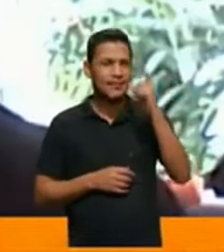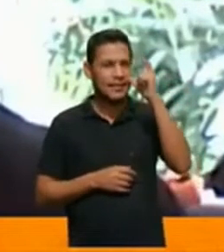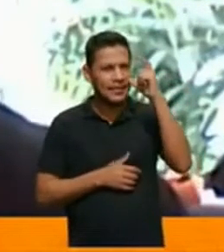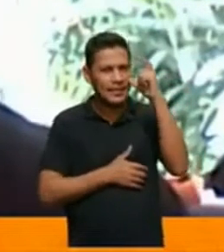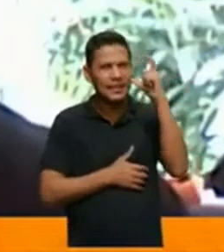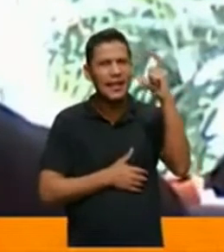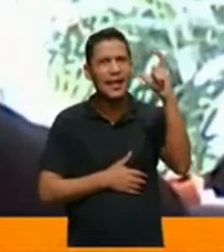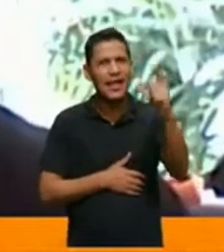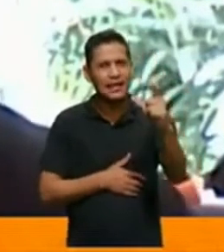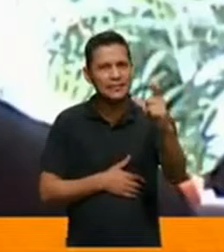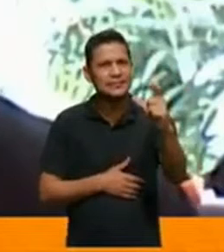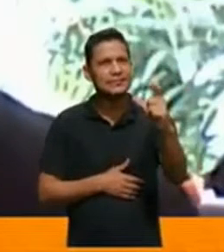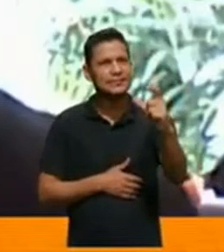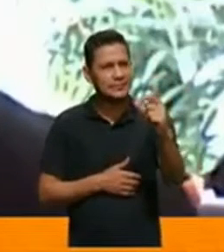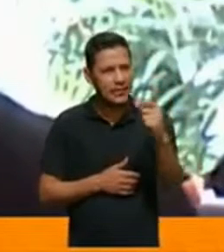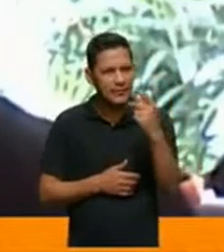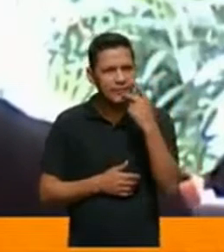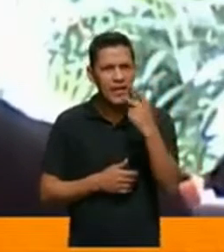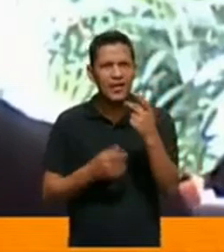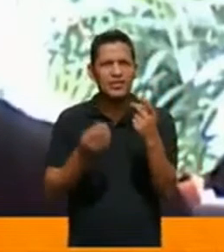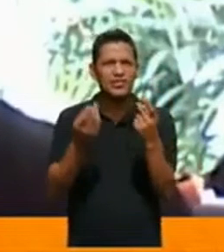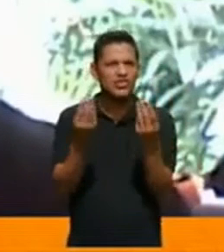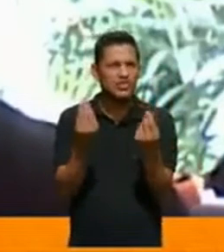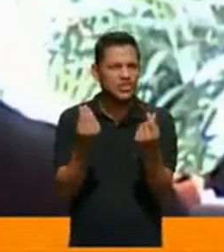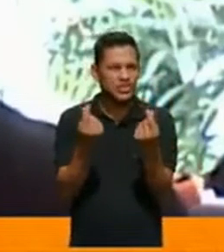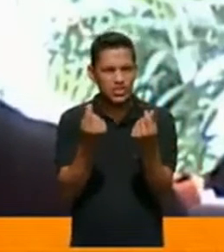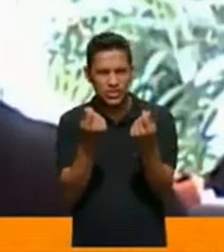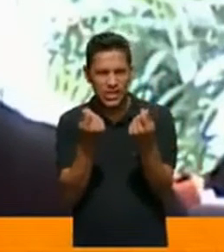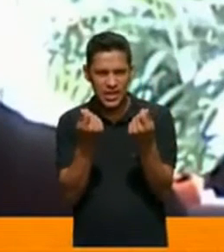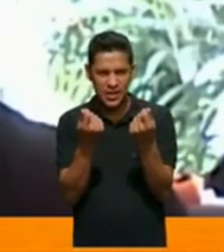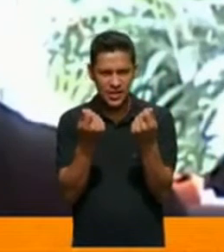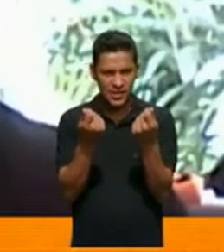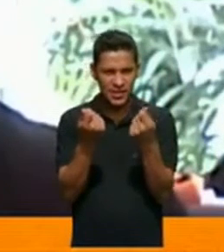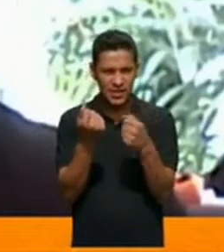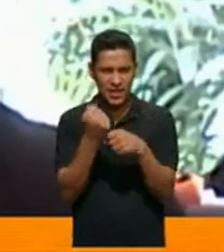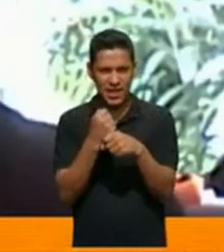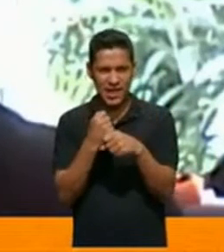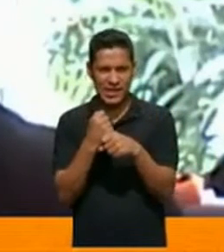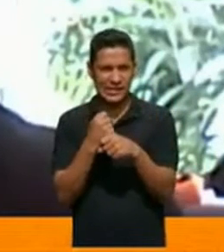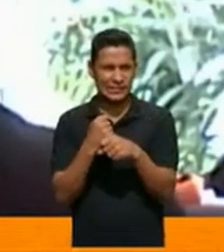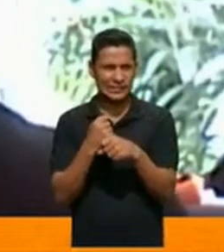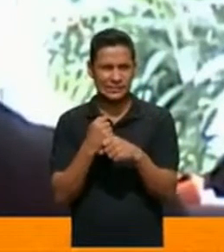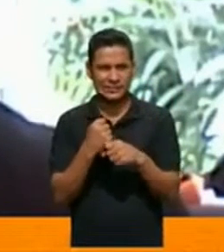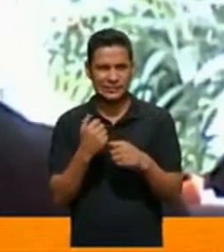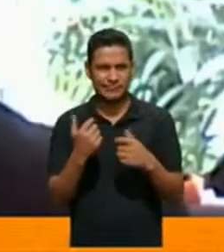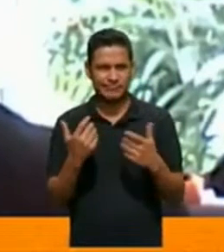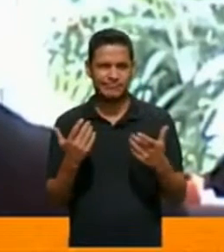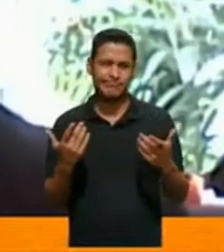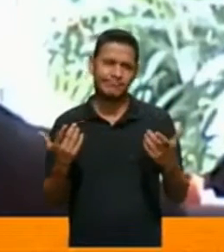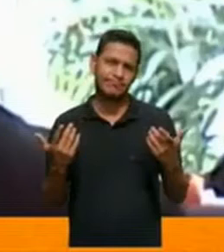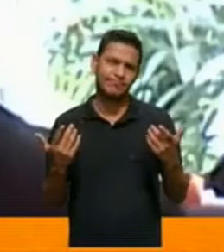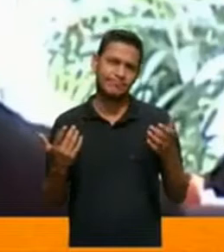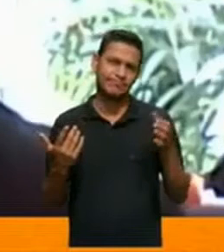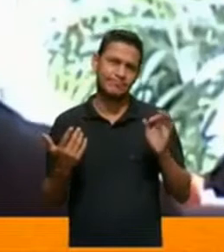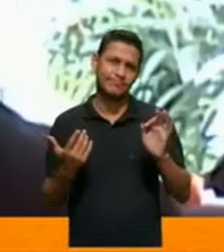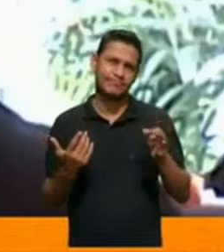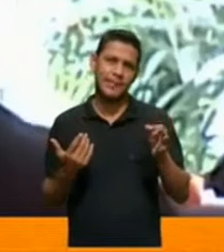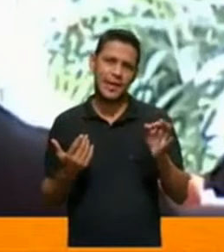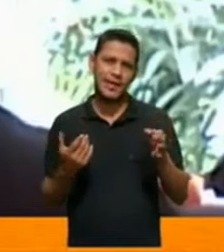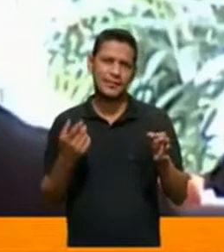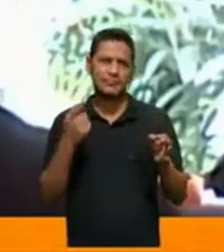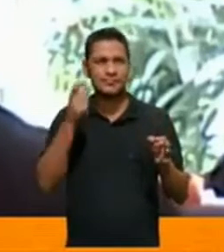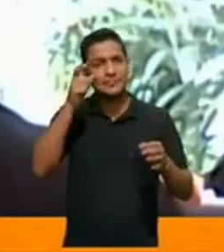porque realmente falar em dinheiro no no ano de Paola realmente é interessante